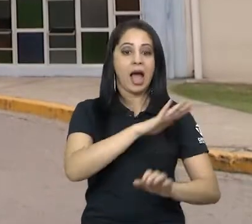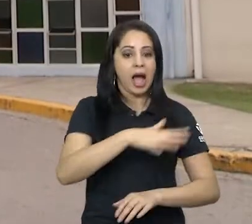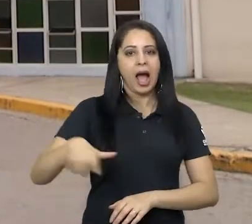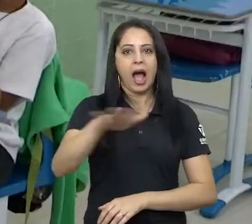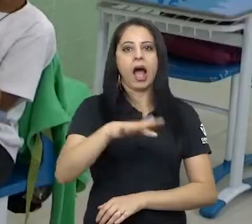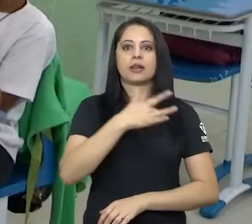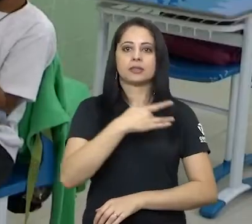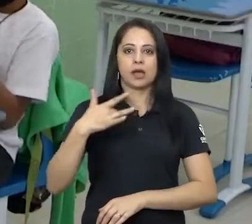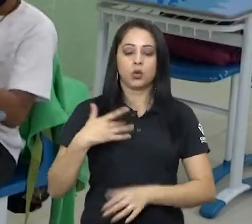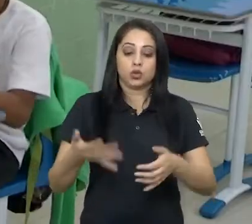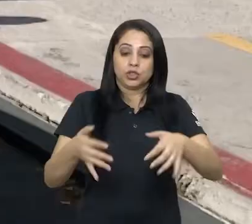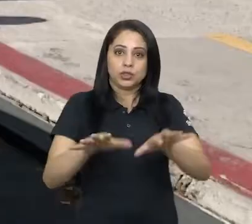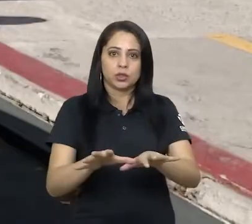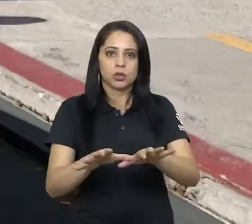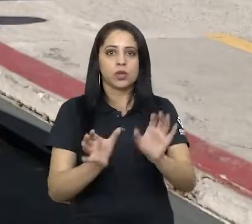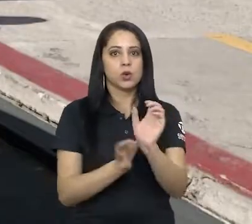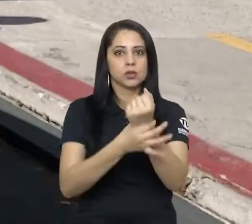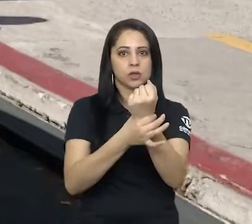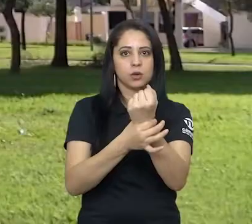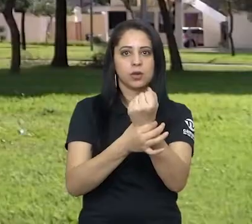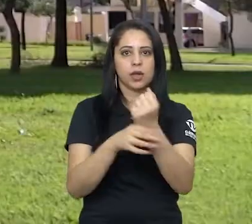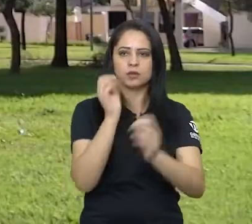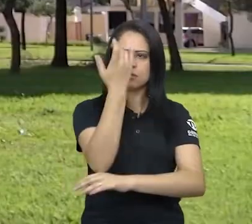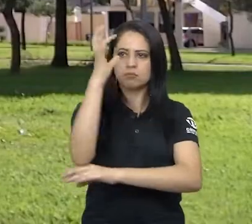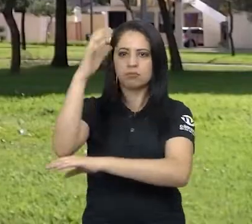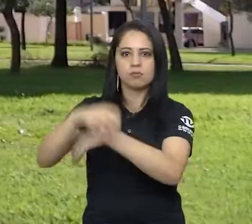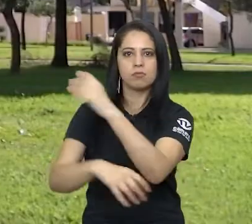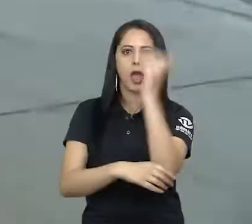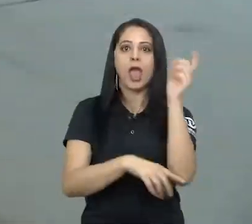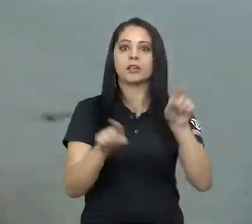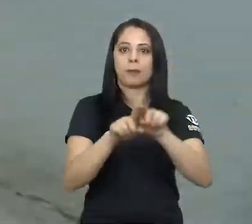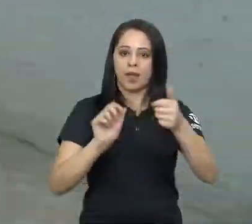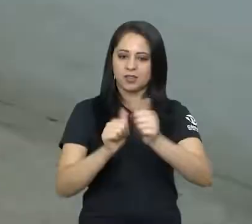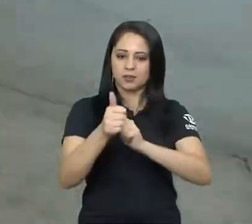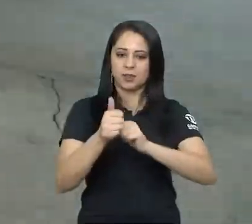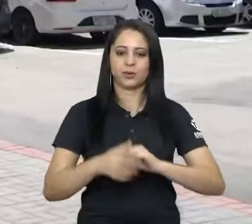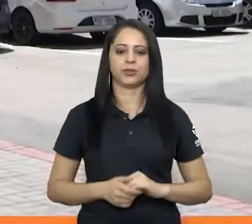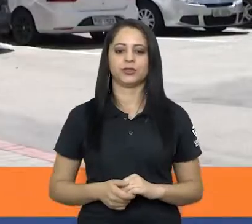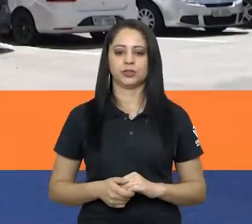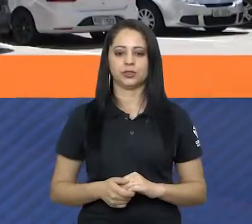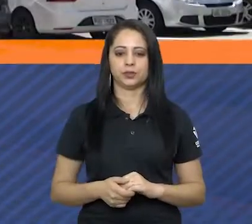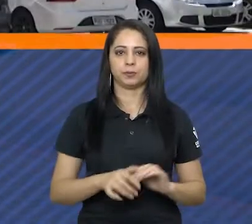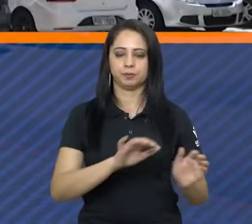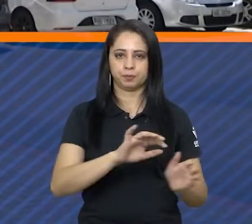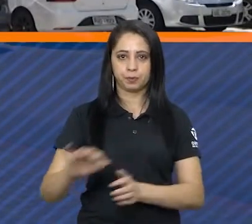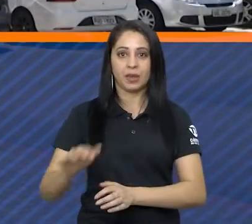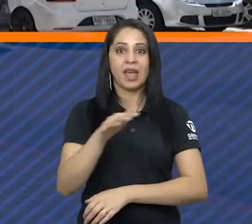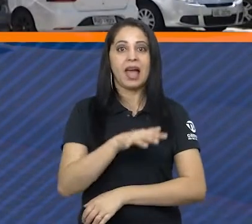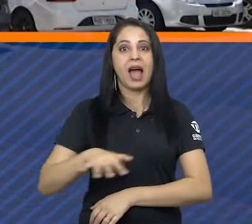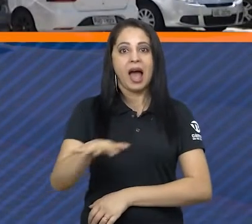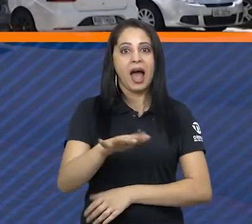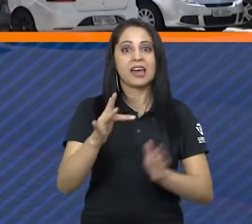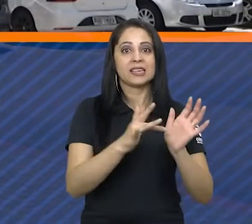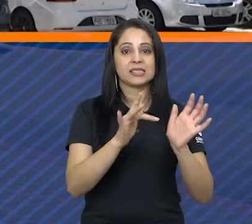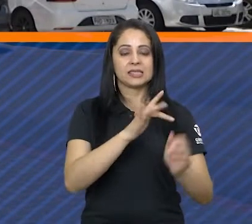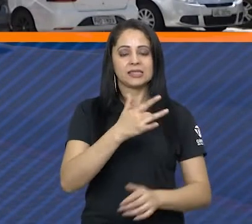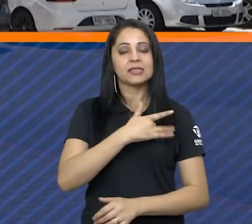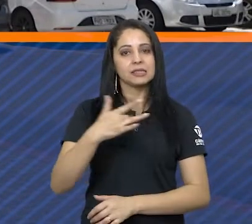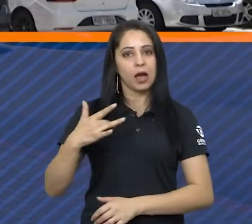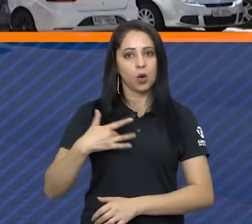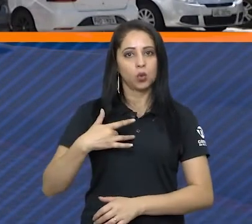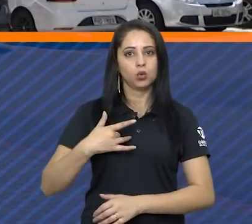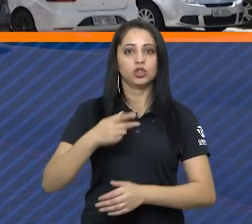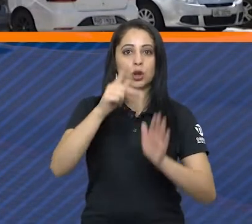da saúde, inclusão, segurança, meio ambiente e esporte. Na área da saúde, um dos projetos